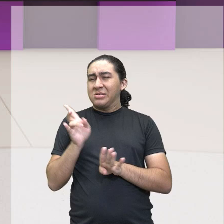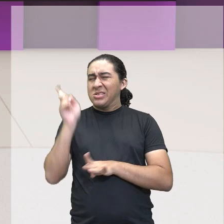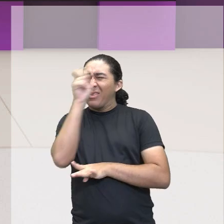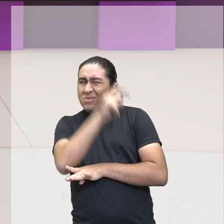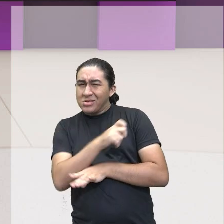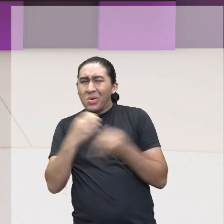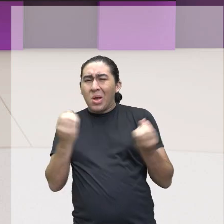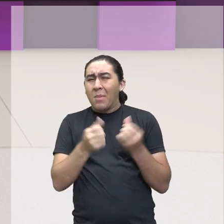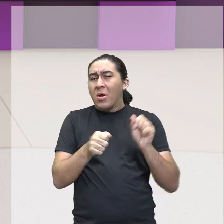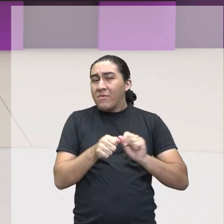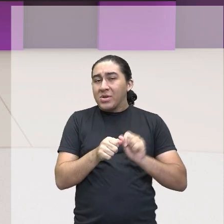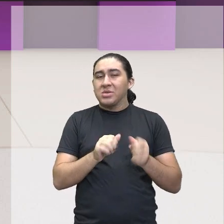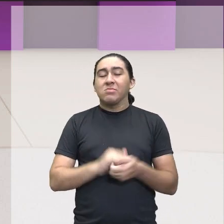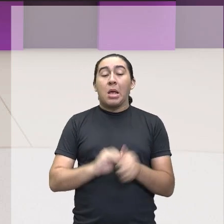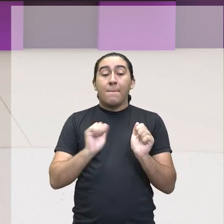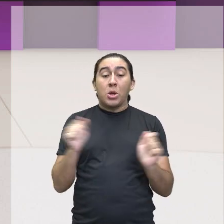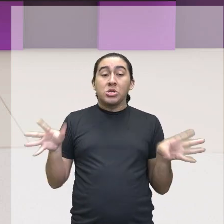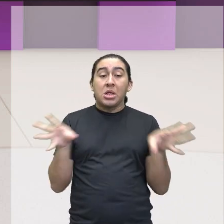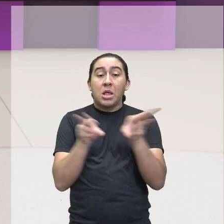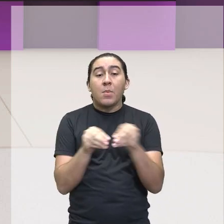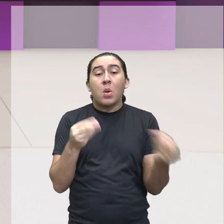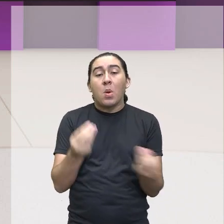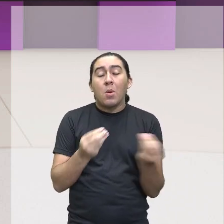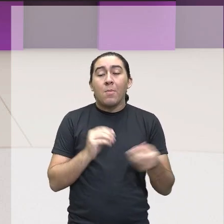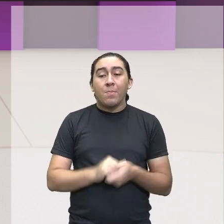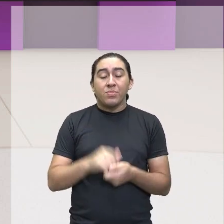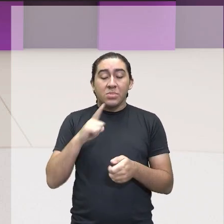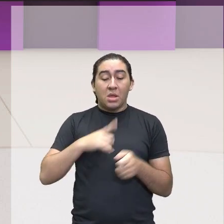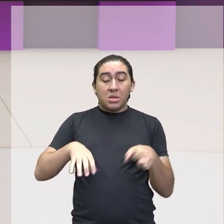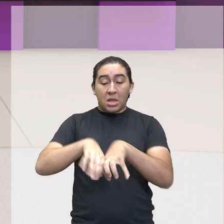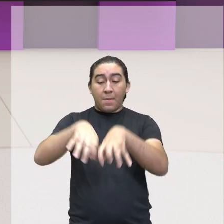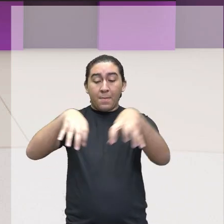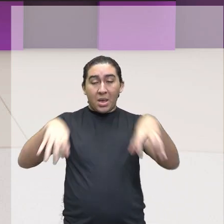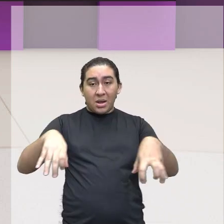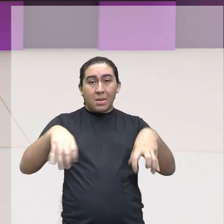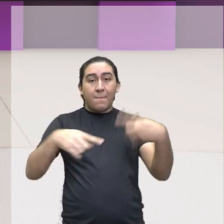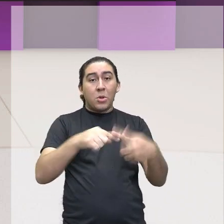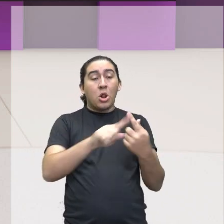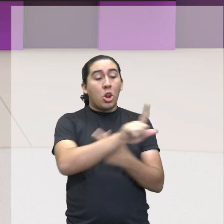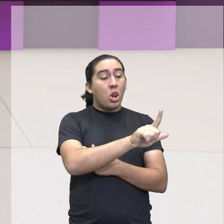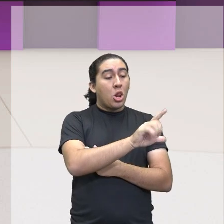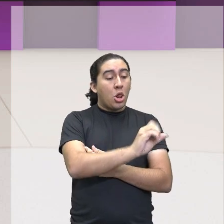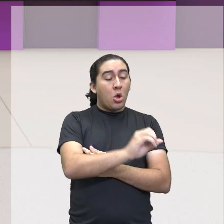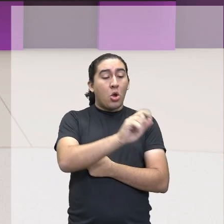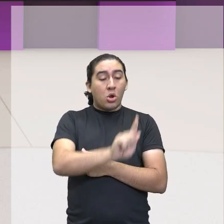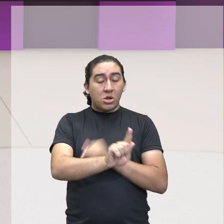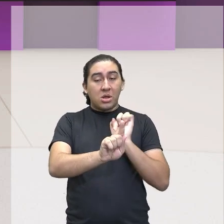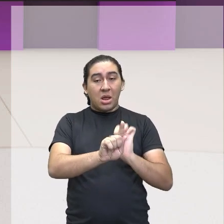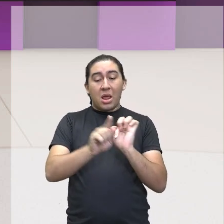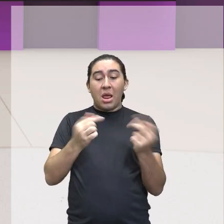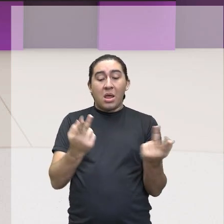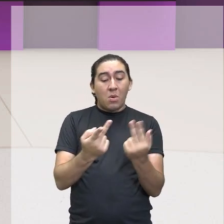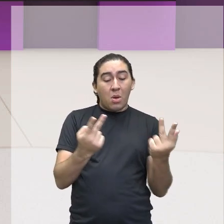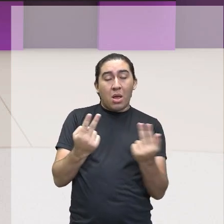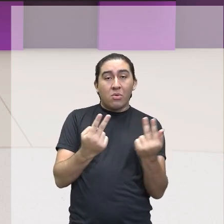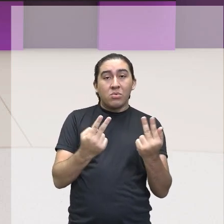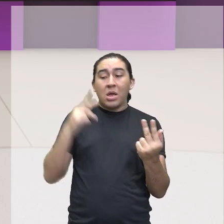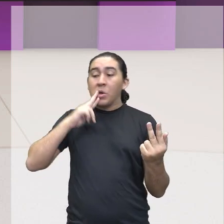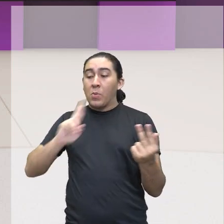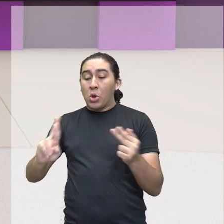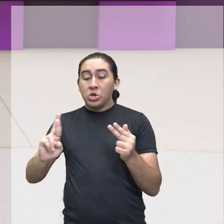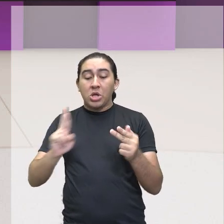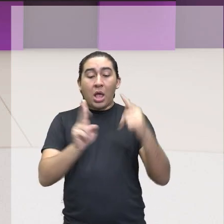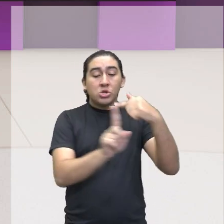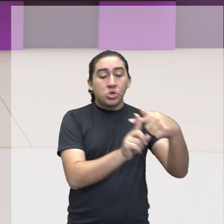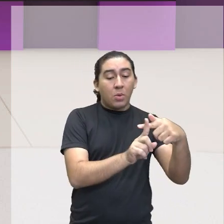você faz? Você pode simplificar isso como? Você vai separar, porque o log do produto é igual ao log da soma. Então, você vai fazer